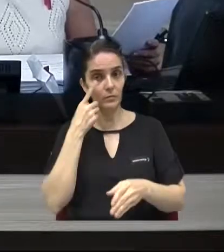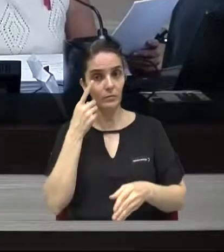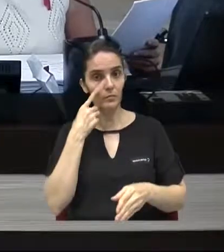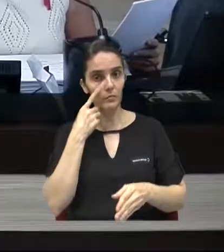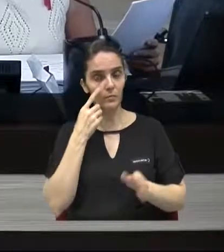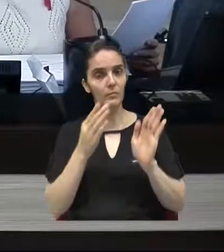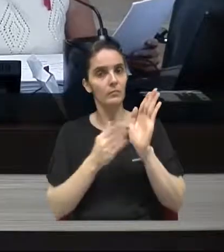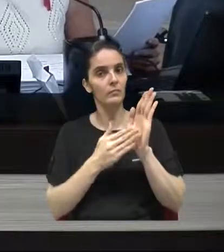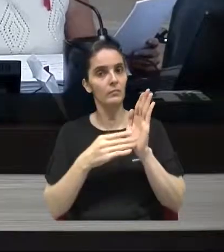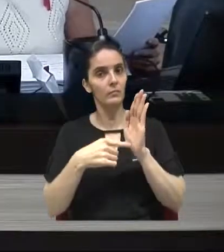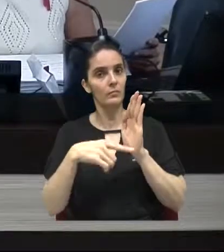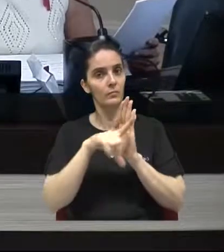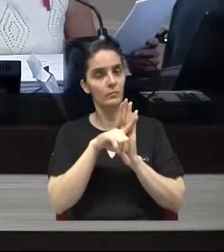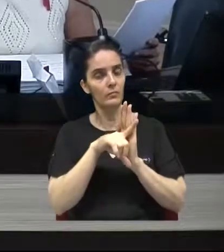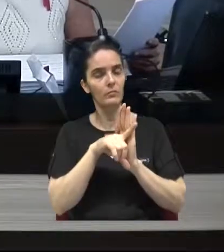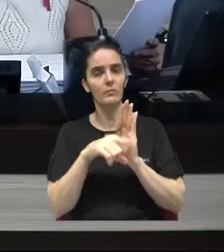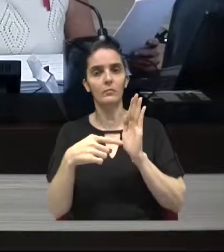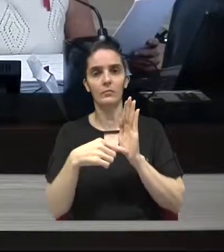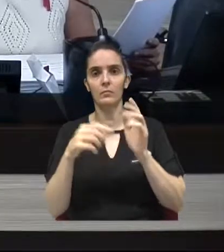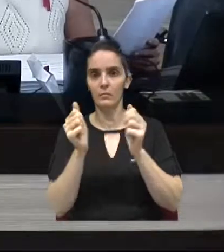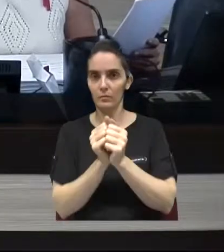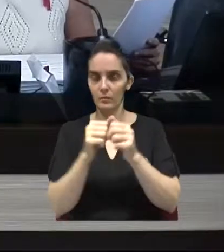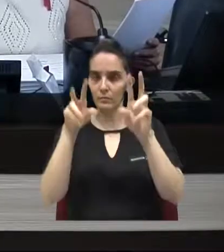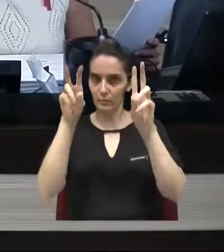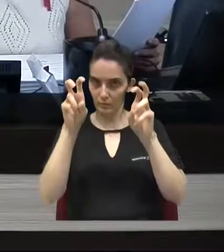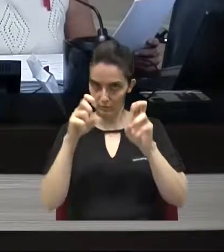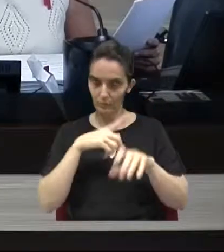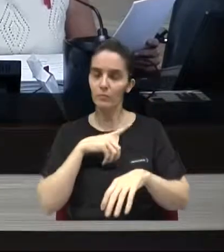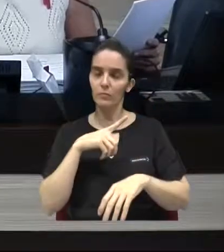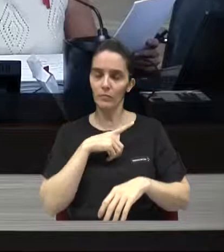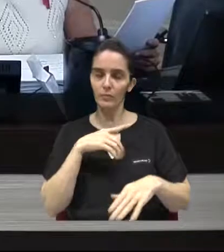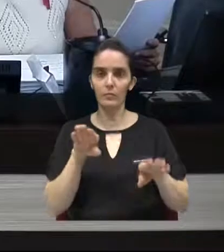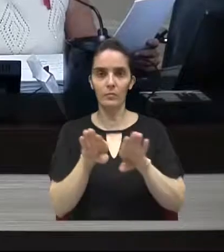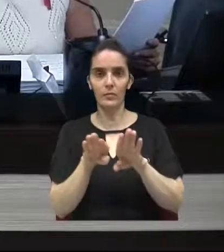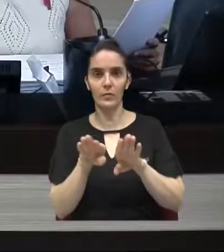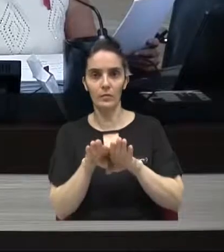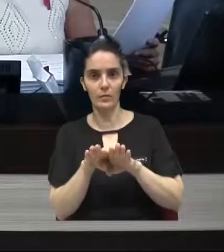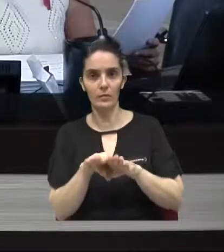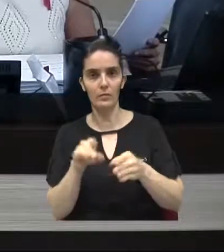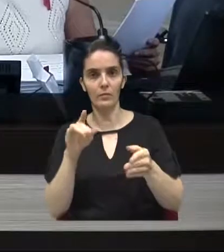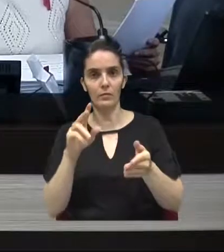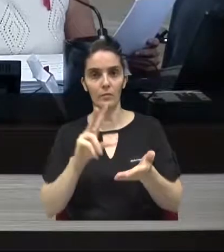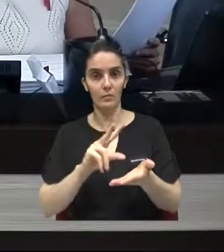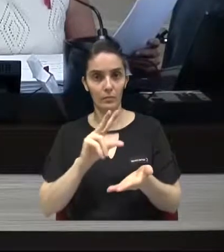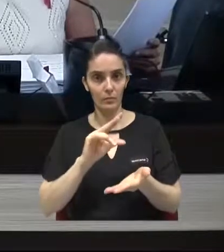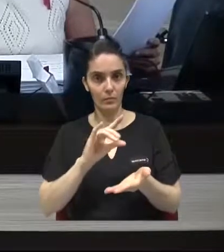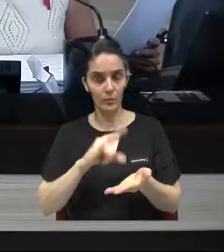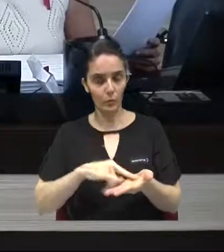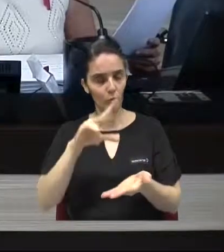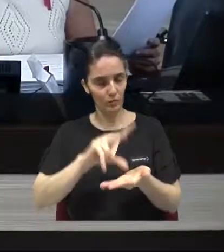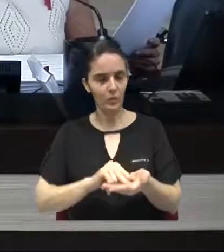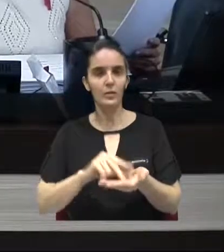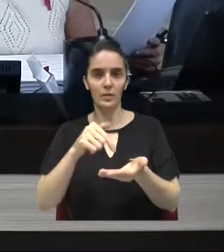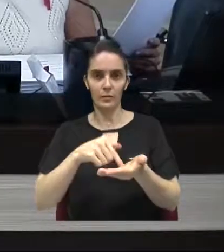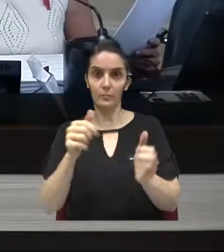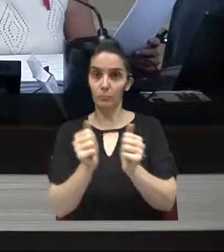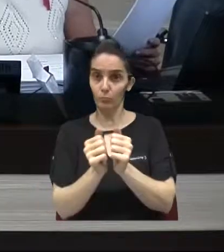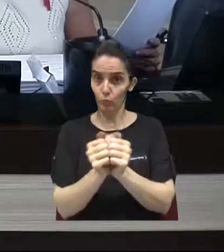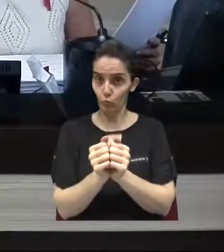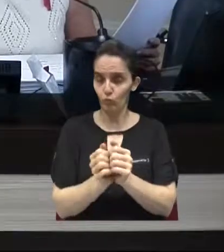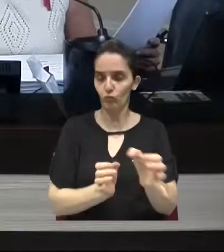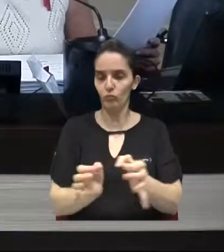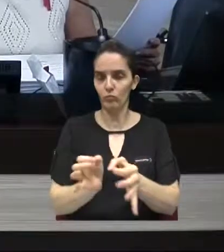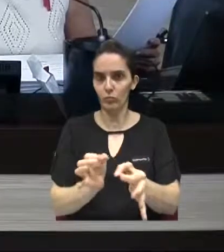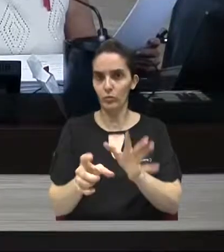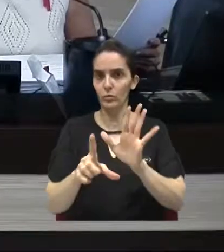proposta, encaminhamos a mensagem necessária à sua apresentação, bem como documentação anexa, no sentido que a mesma faça